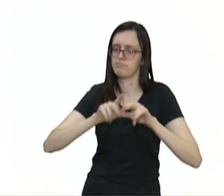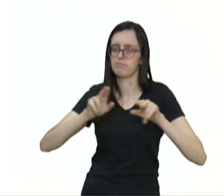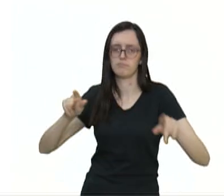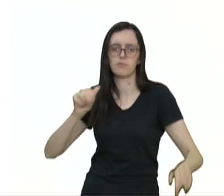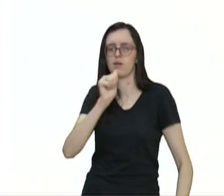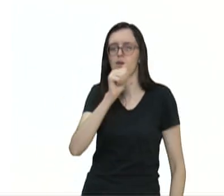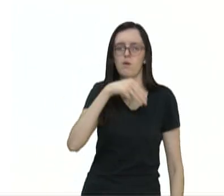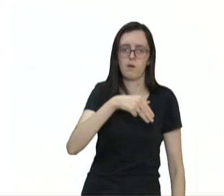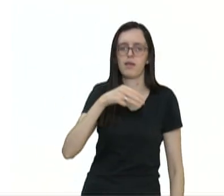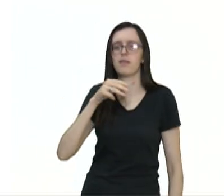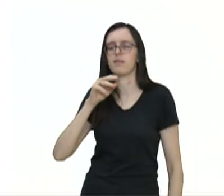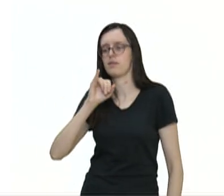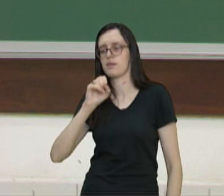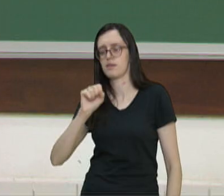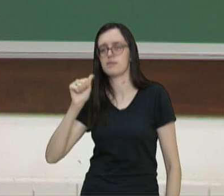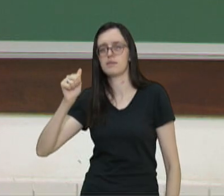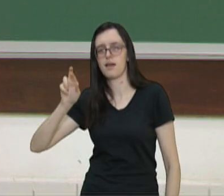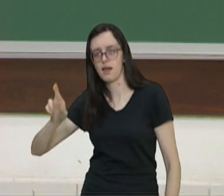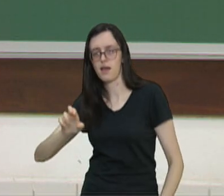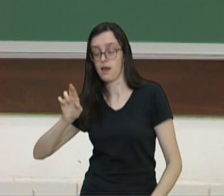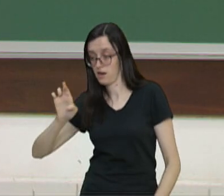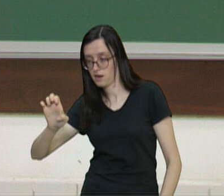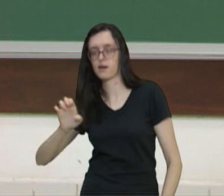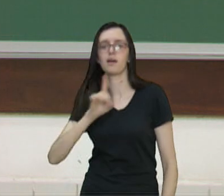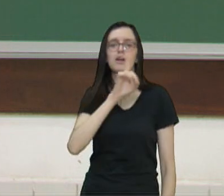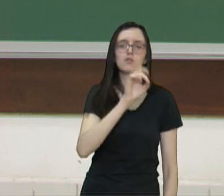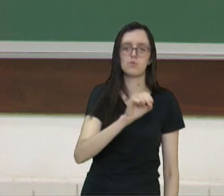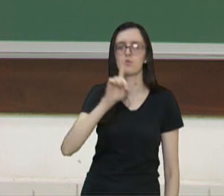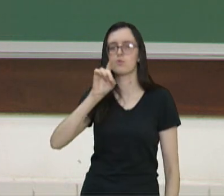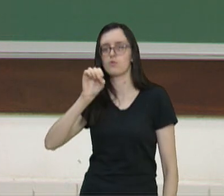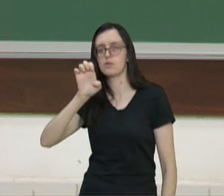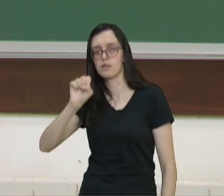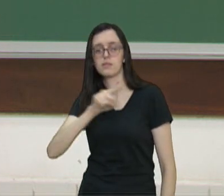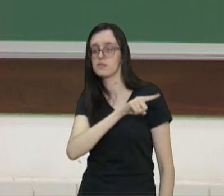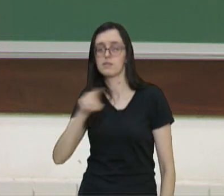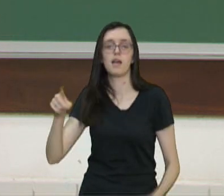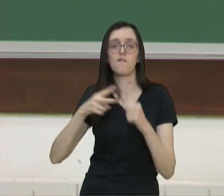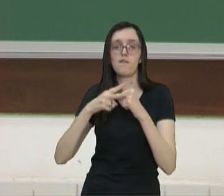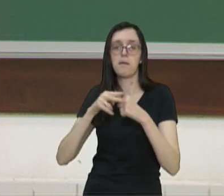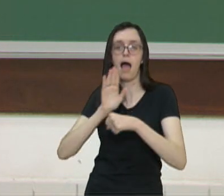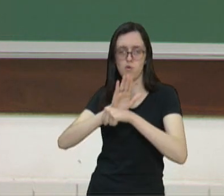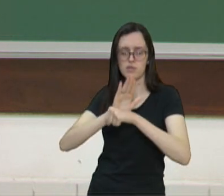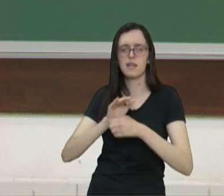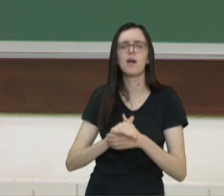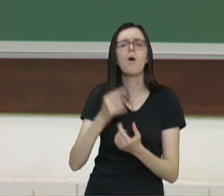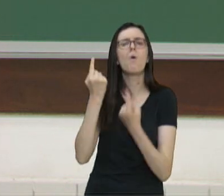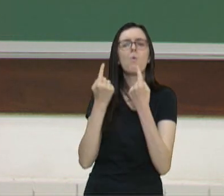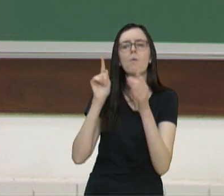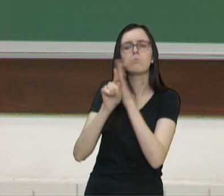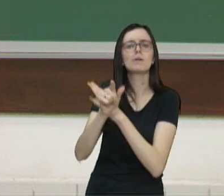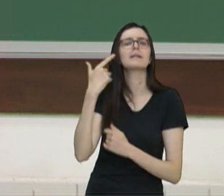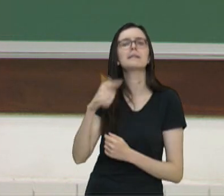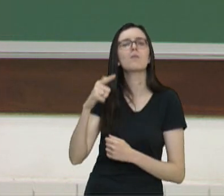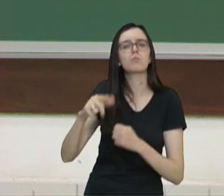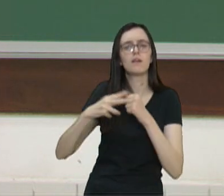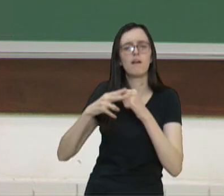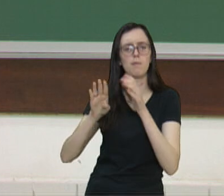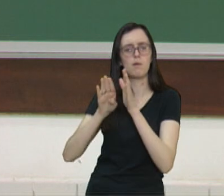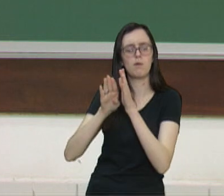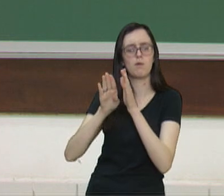are, o do e o does, esses são verbos auxiliares. Quais das perguntas não têm um verbo auxiliar? Olha